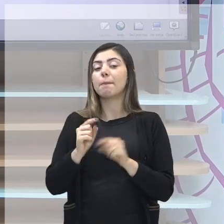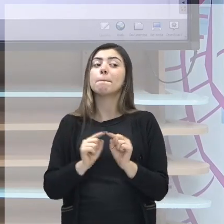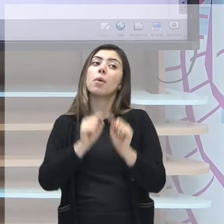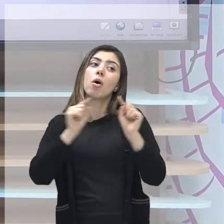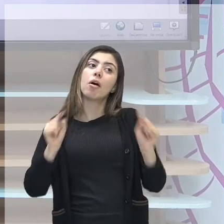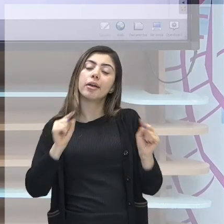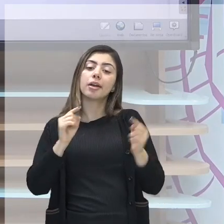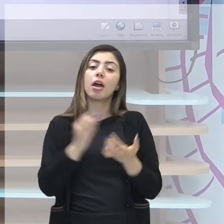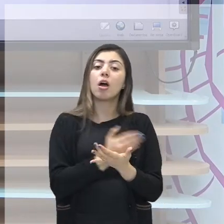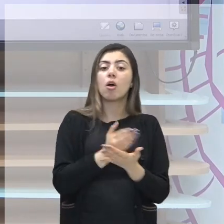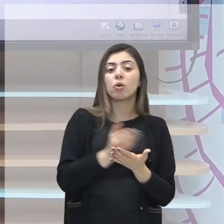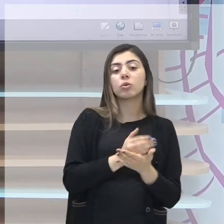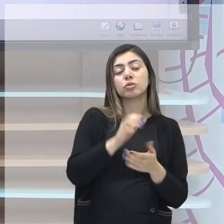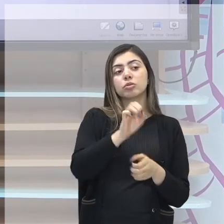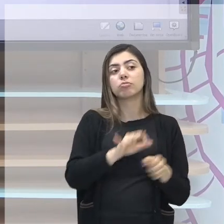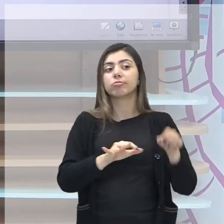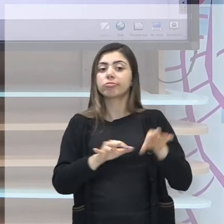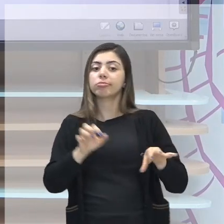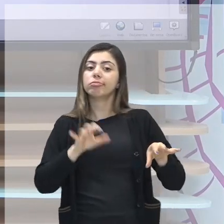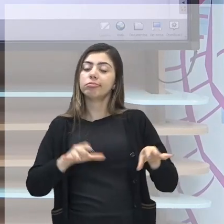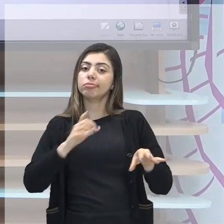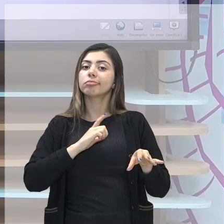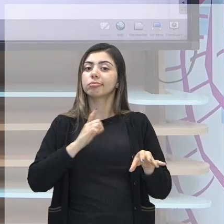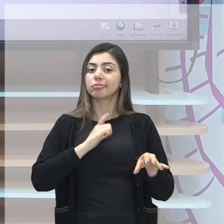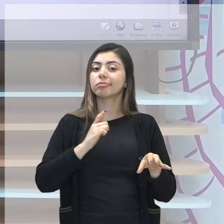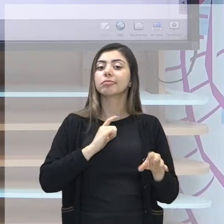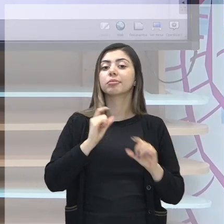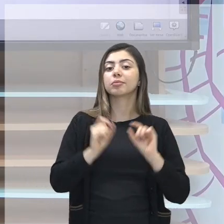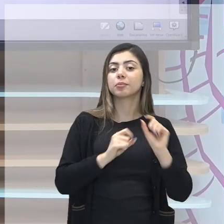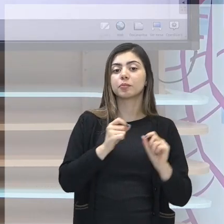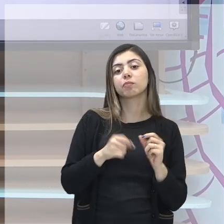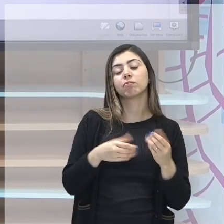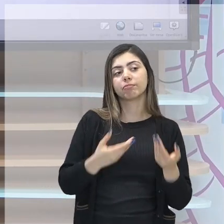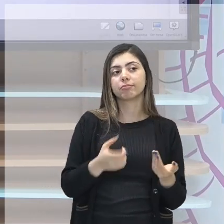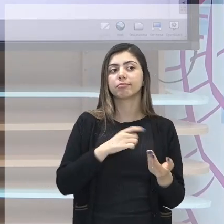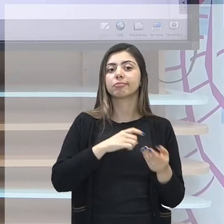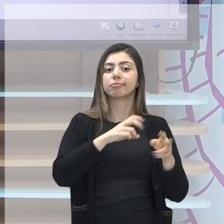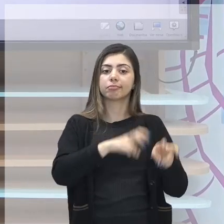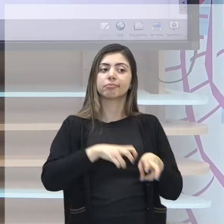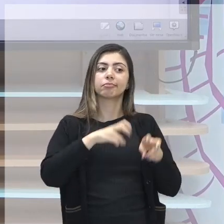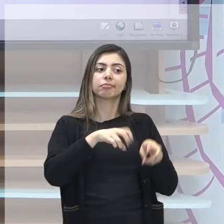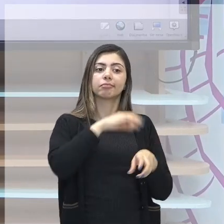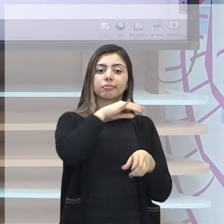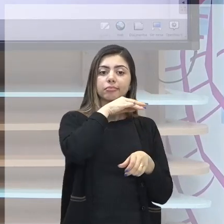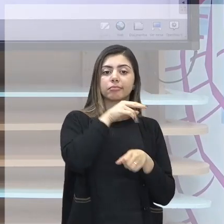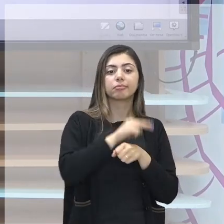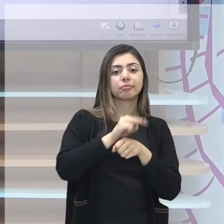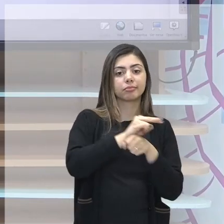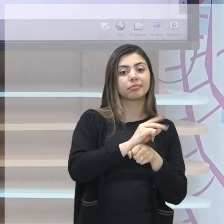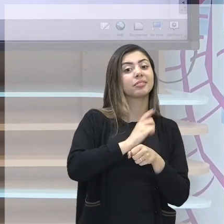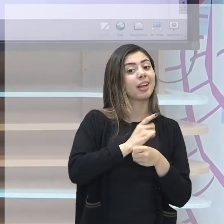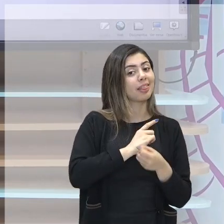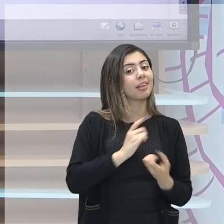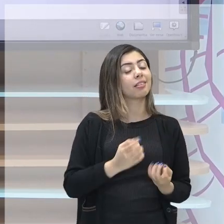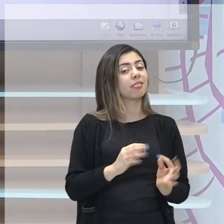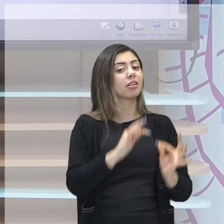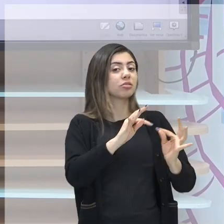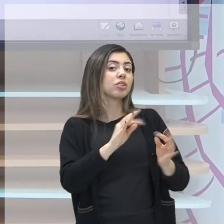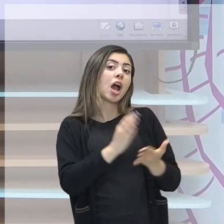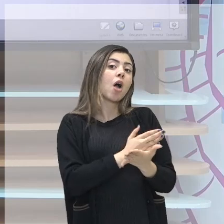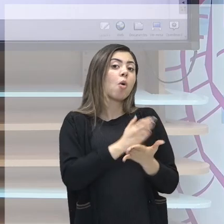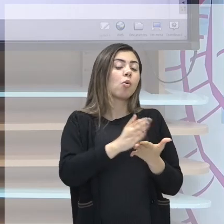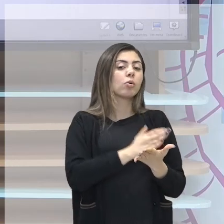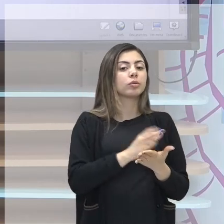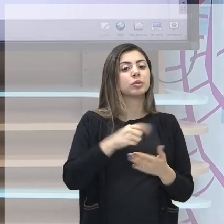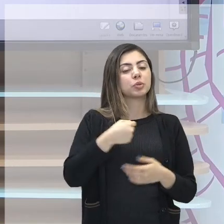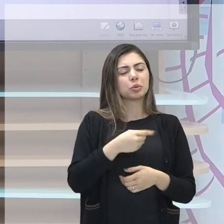Latina, em países como o Brasil, por exemplo, em algumas áreas, a gente tem a agricultura e pecuária intensiva, que é aquela que vai